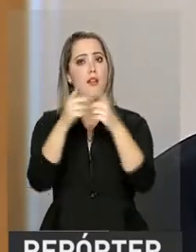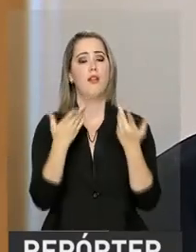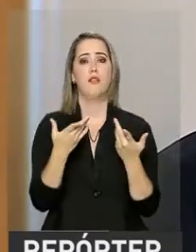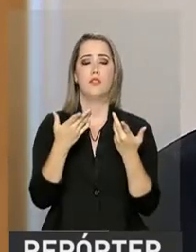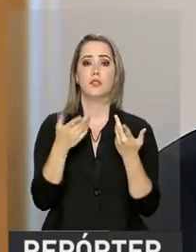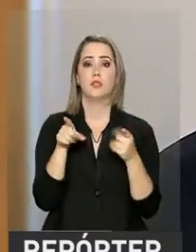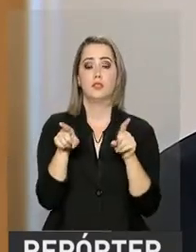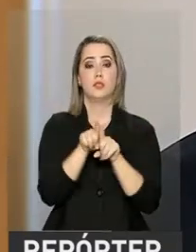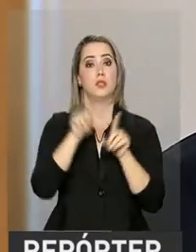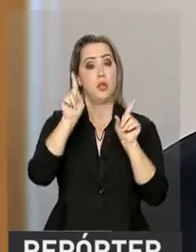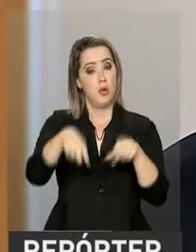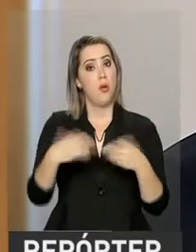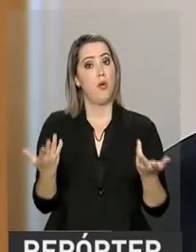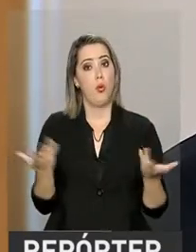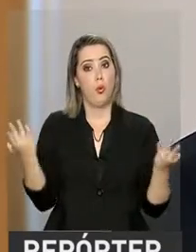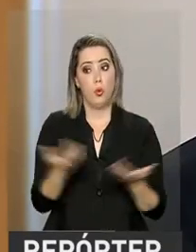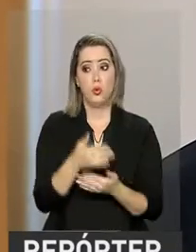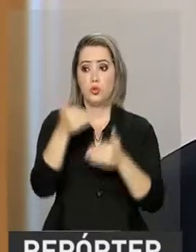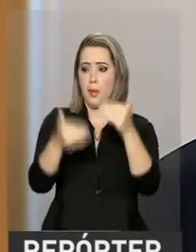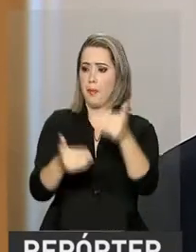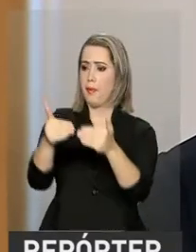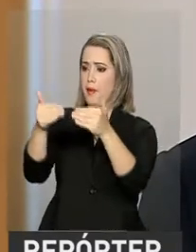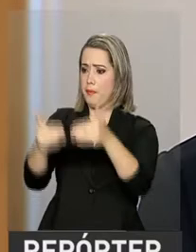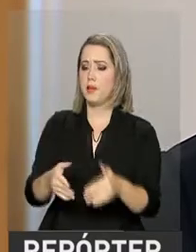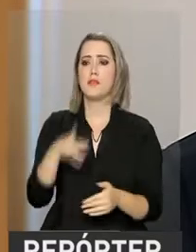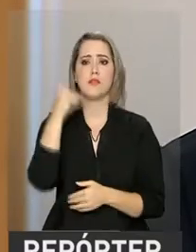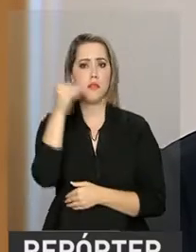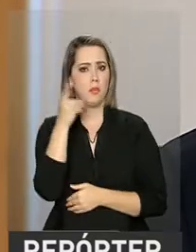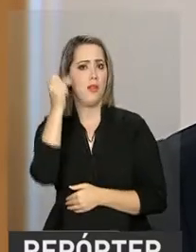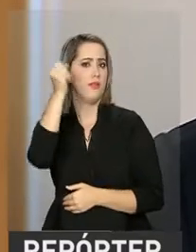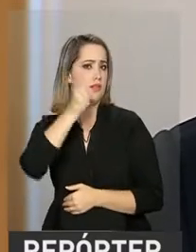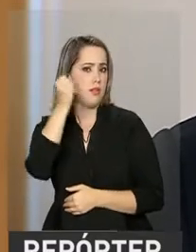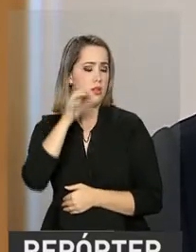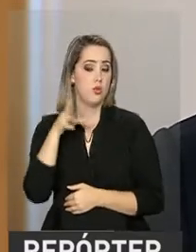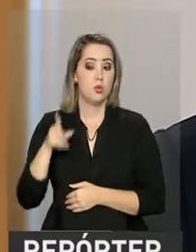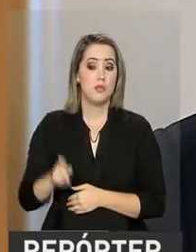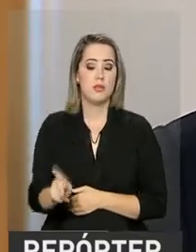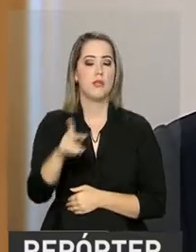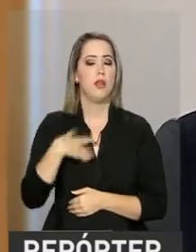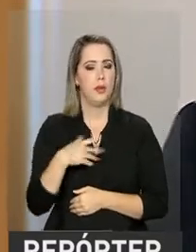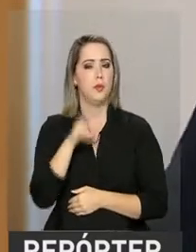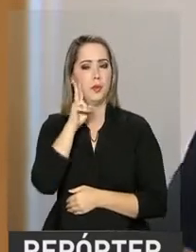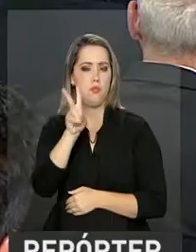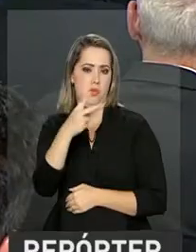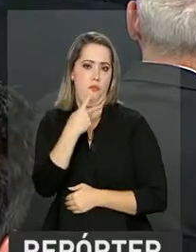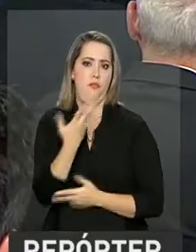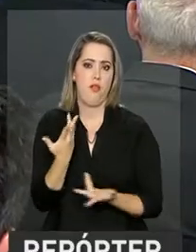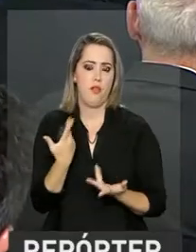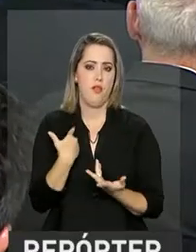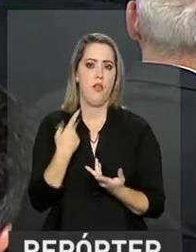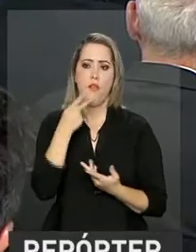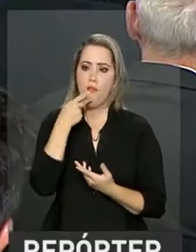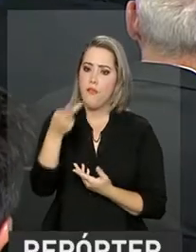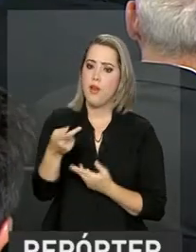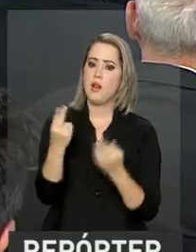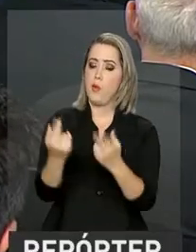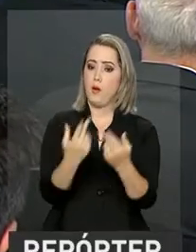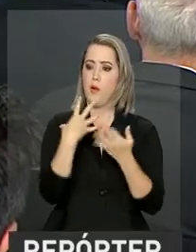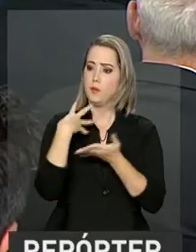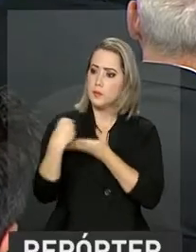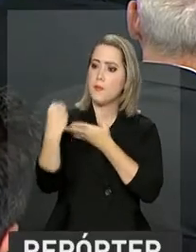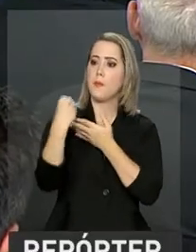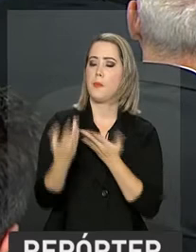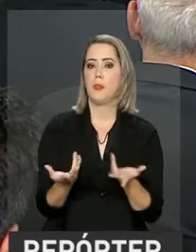pregações estou aproveitando a presença dos parlamentares em dúvida a todo momento de ouvir ea todo momento pregam fazem essa